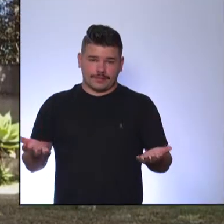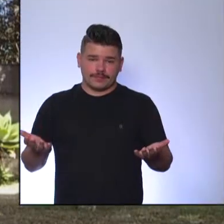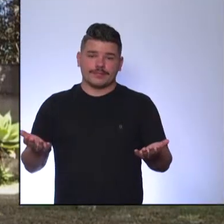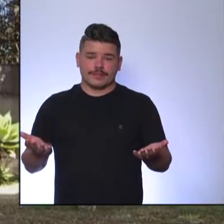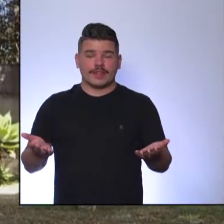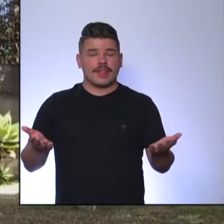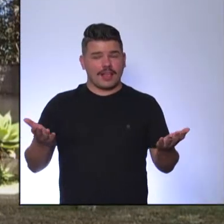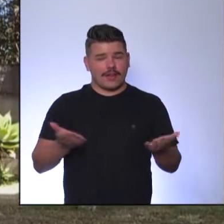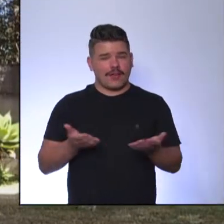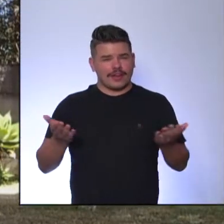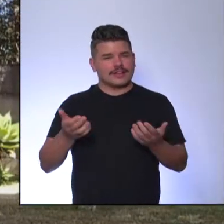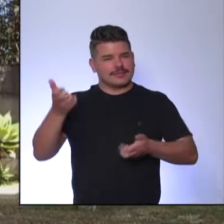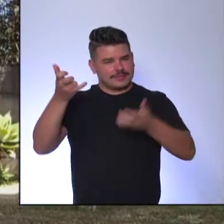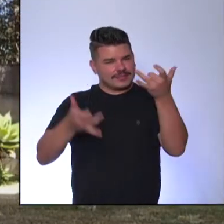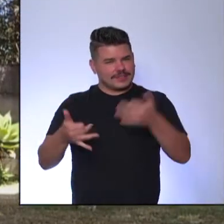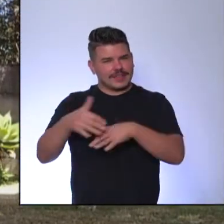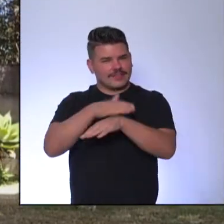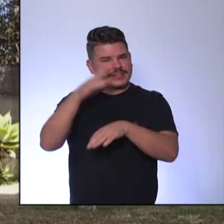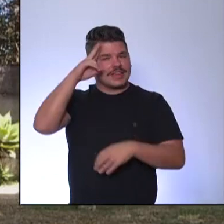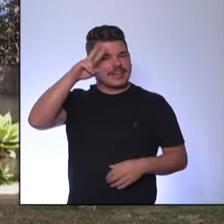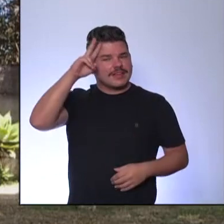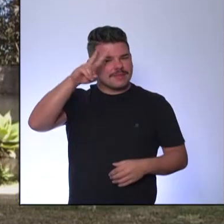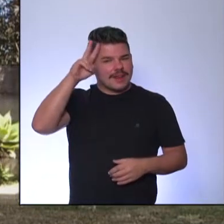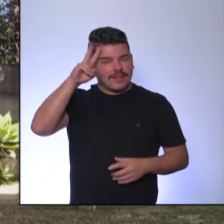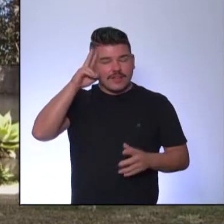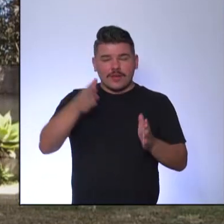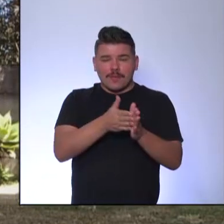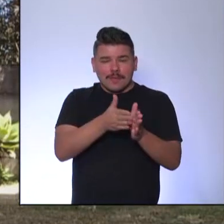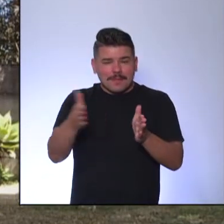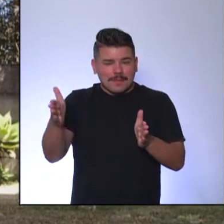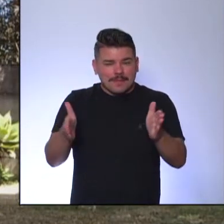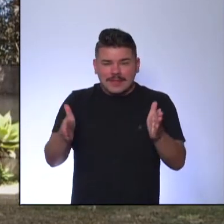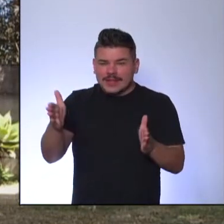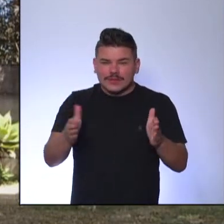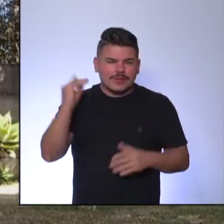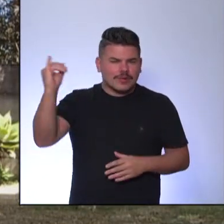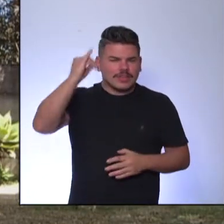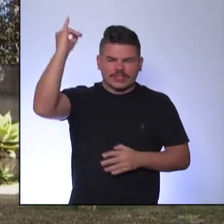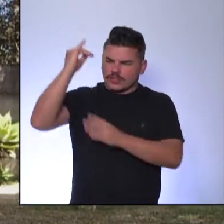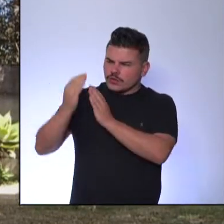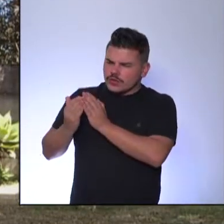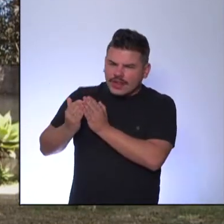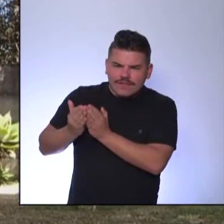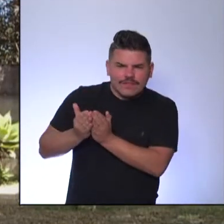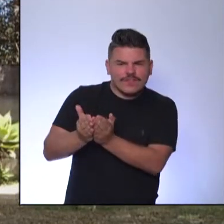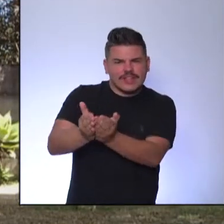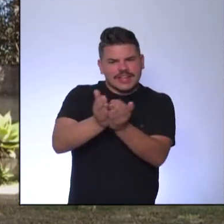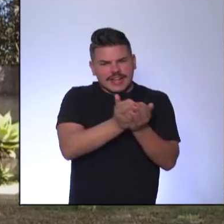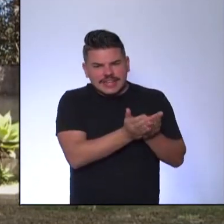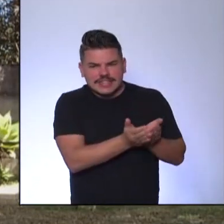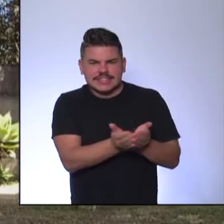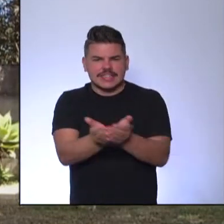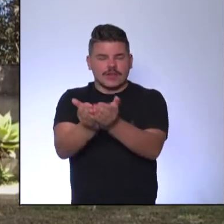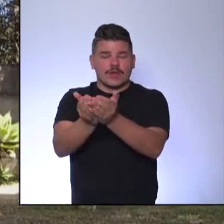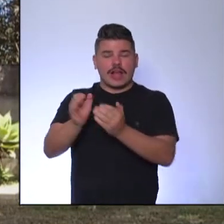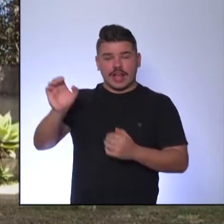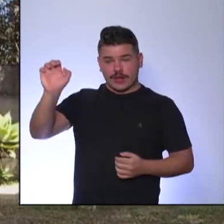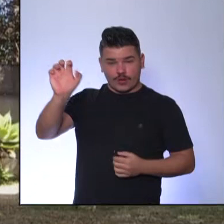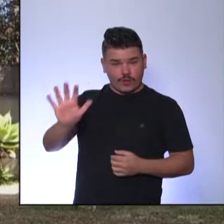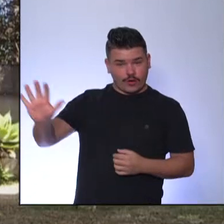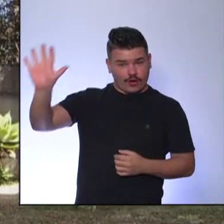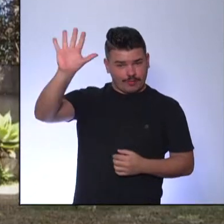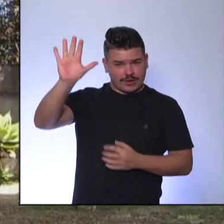Vamos começar lembrando que esse foi o período das grandes navegações, ou seja, da expansão marítima europeia.